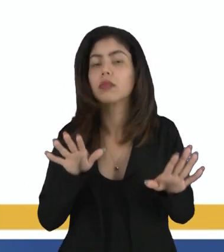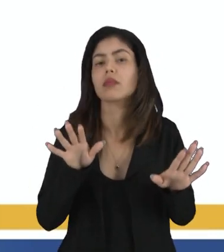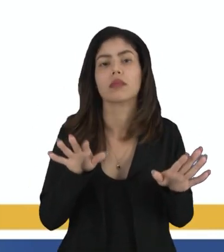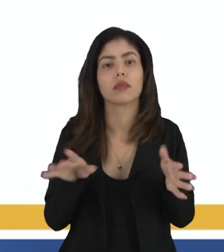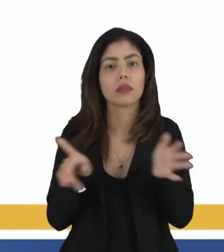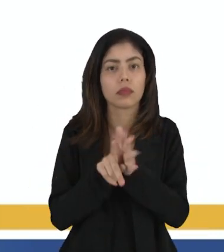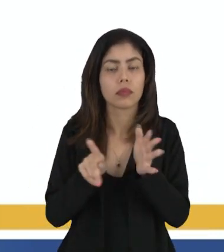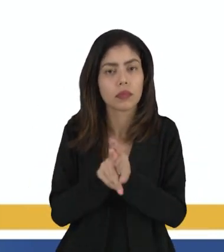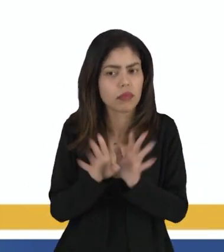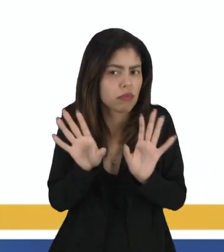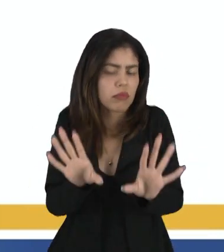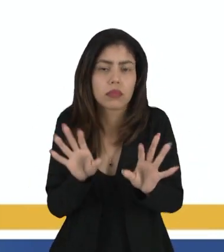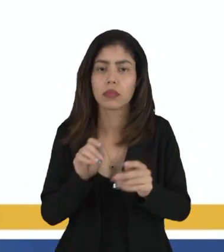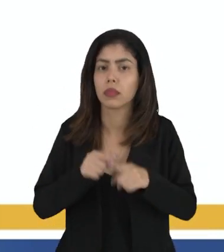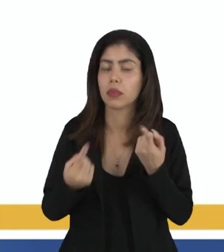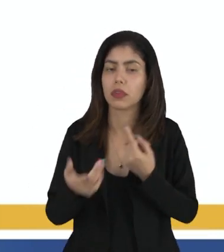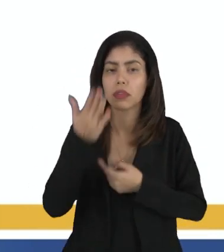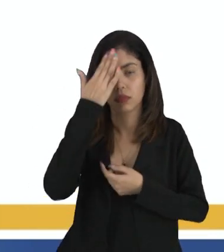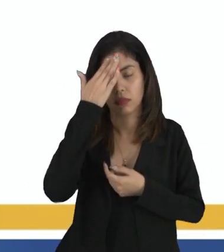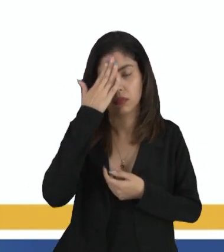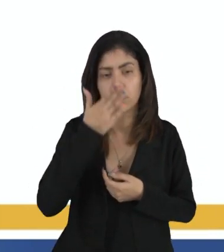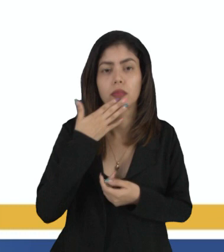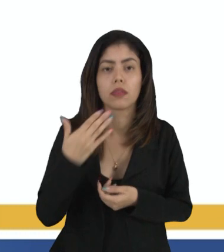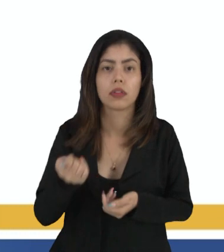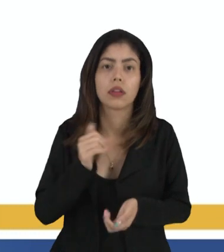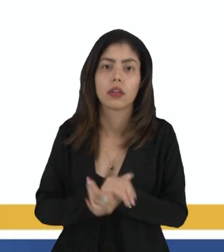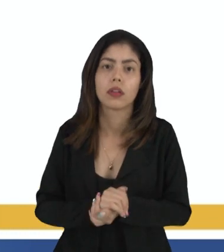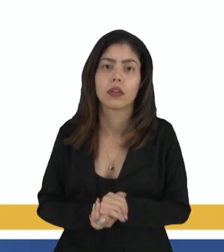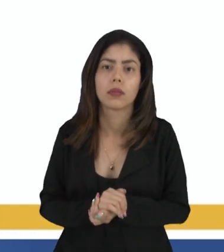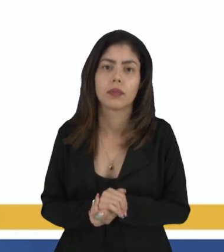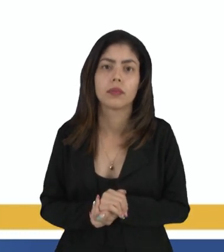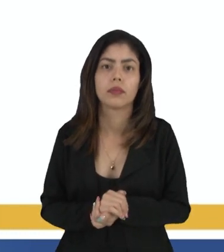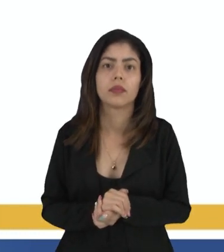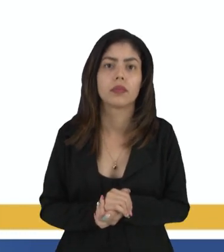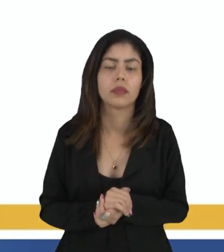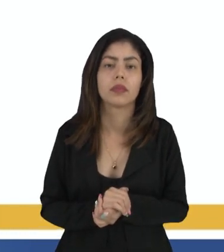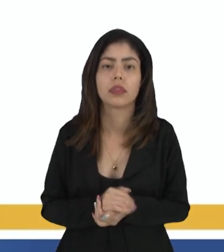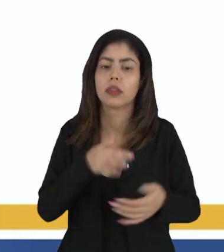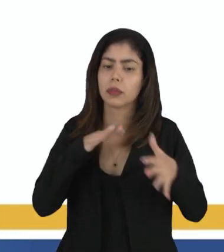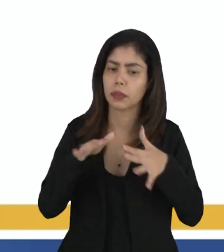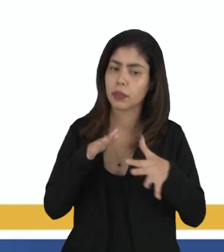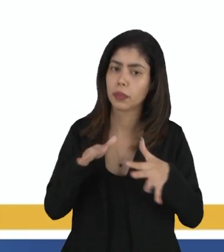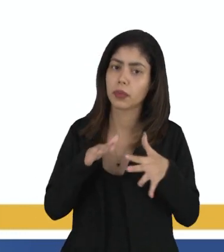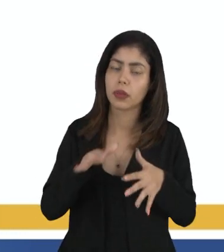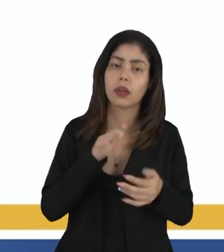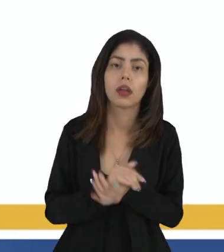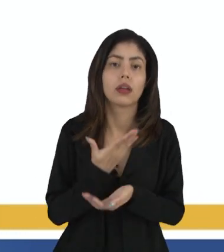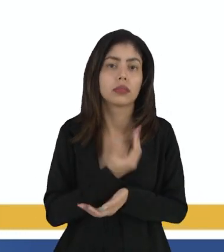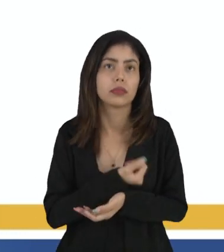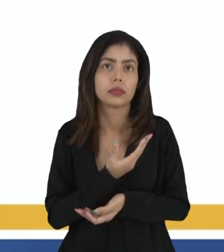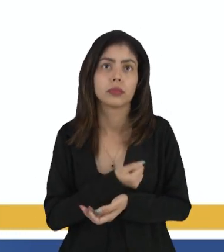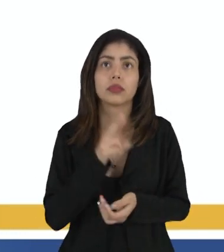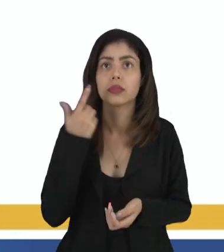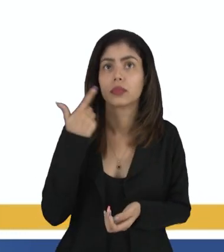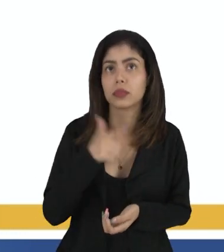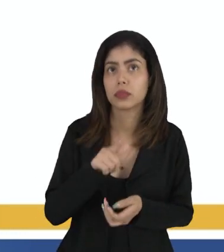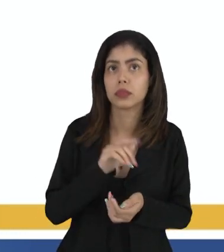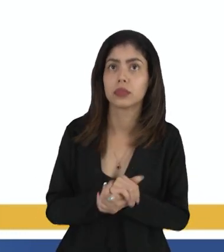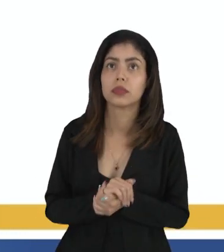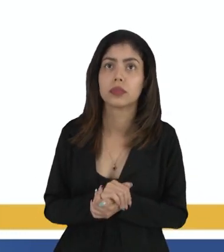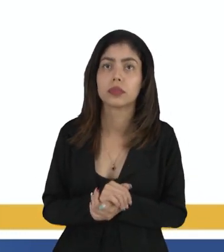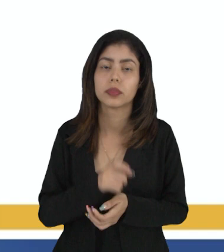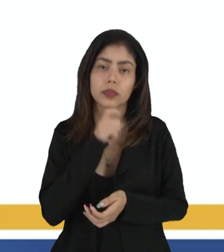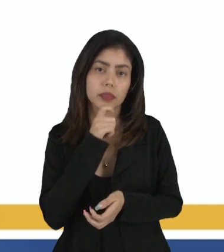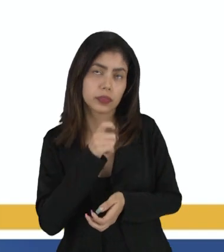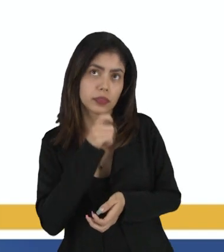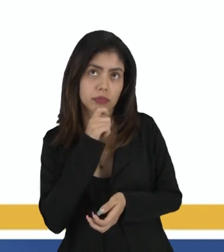uma definição grotesca, mas é mais fácil de compreender. Isso depende de quê? Depende do grau de agitação, ou seja, com aquele número ali você consegue dizer se está